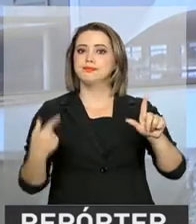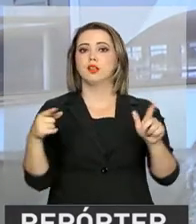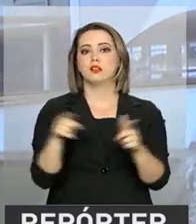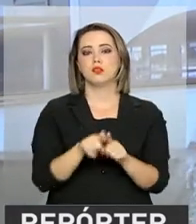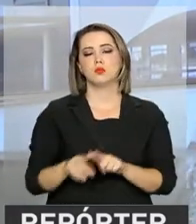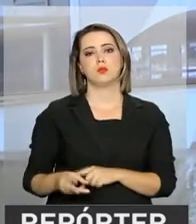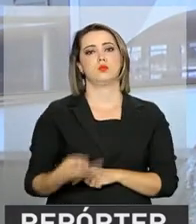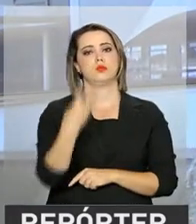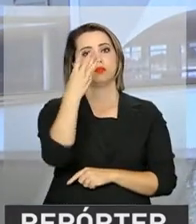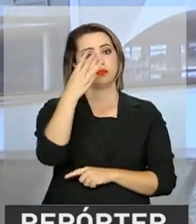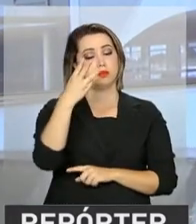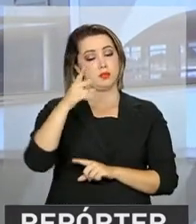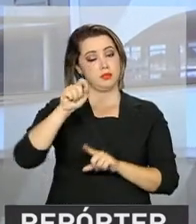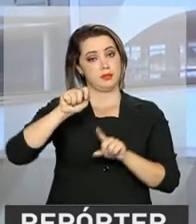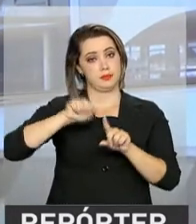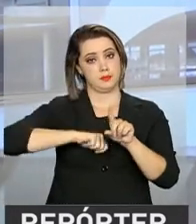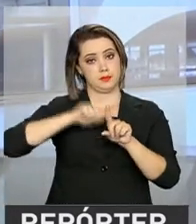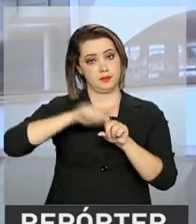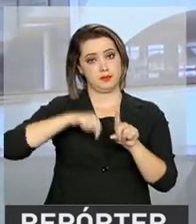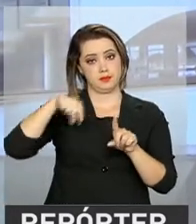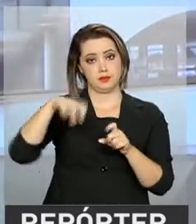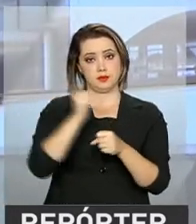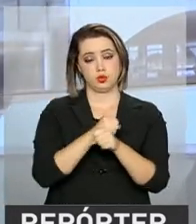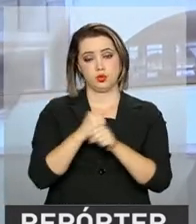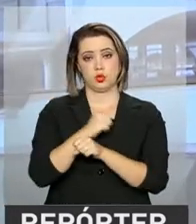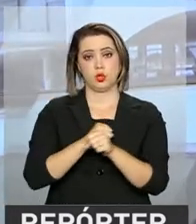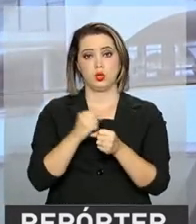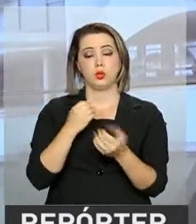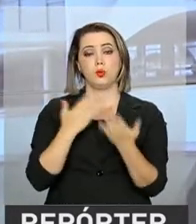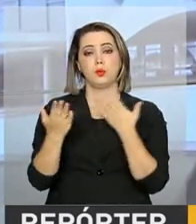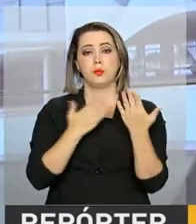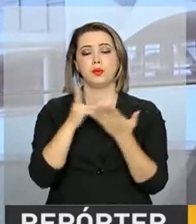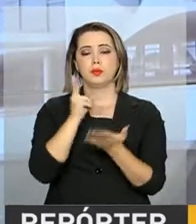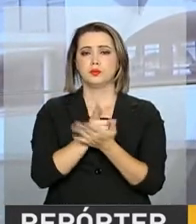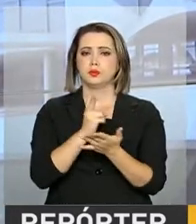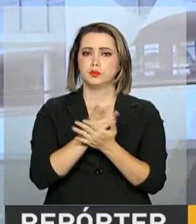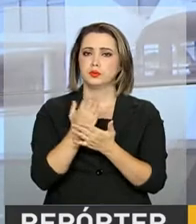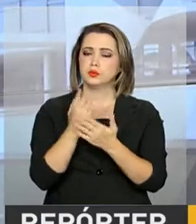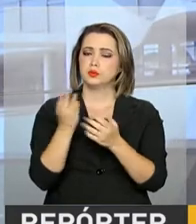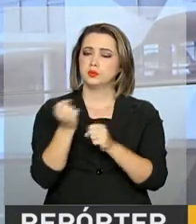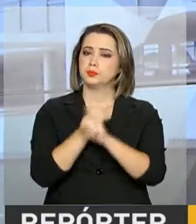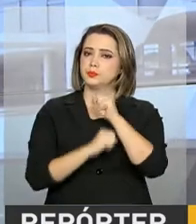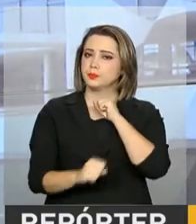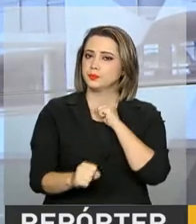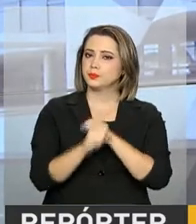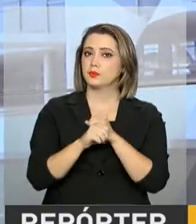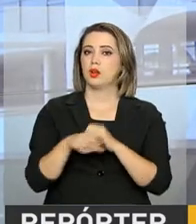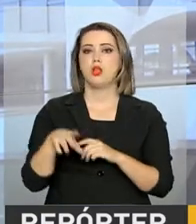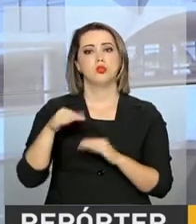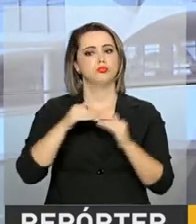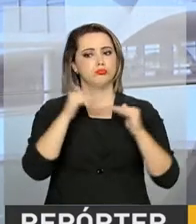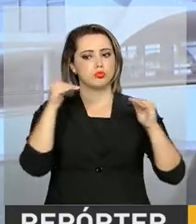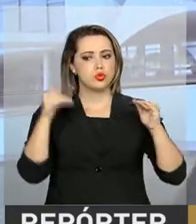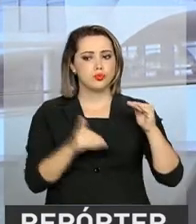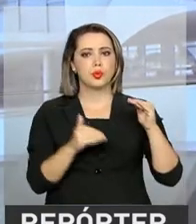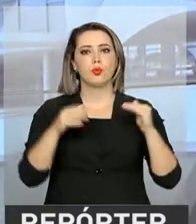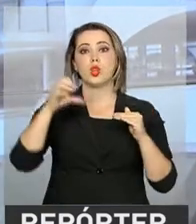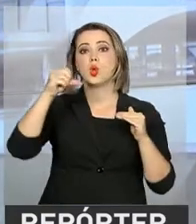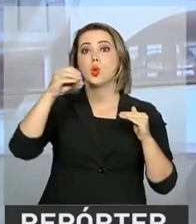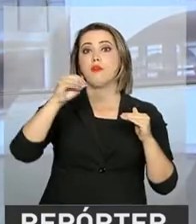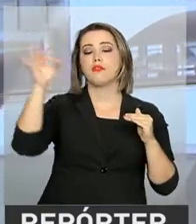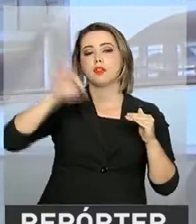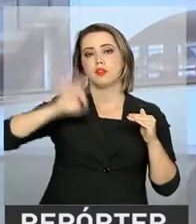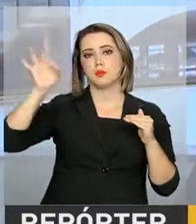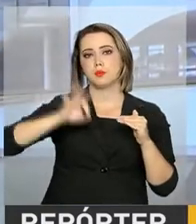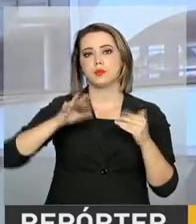ano, na comparação com o mesmo período do ano passado. Os registros de dengue caíram 90%, já os de